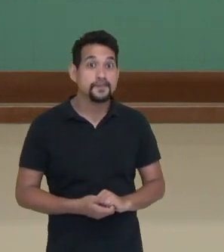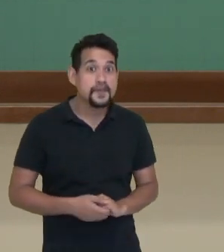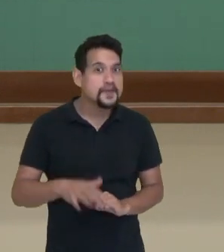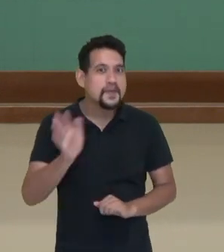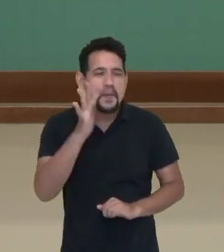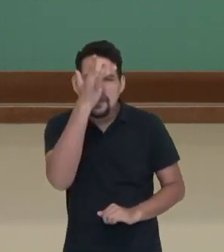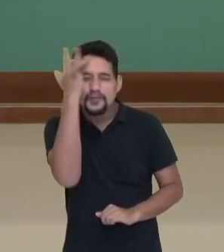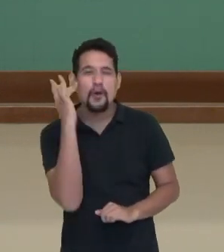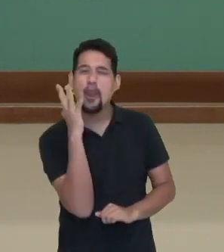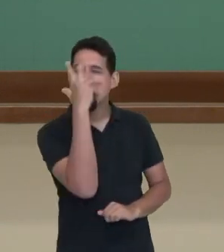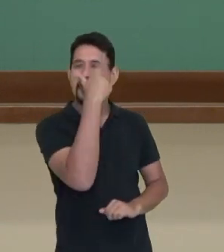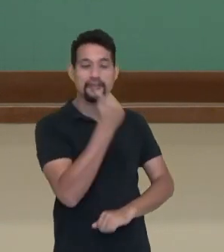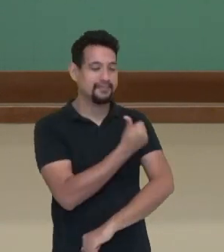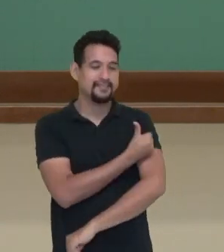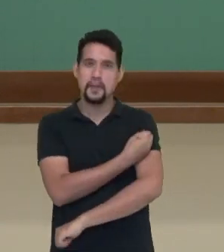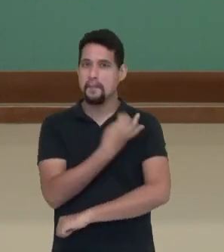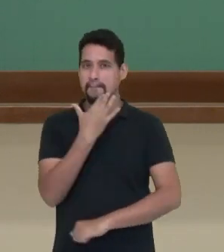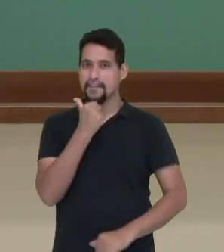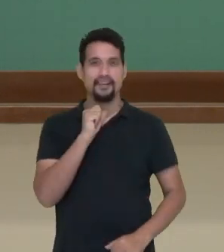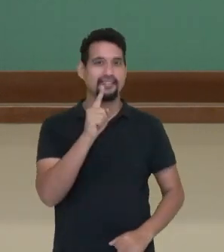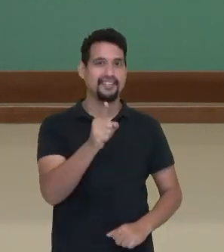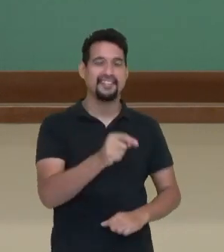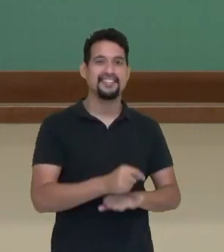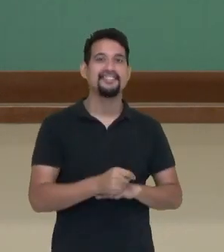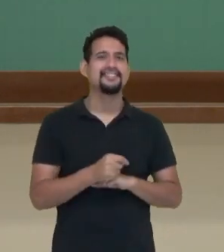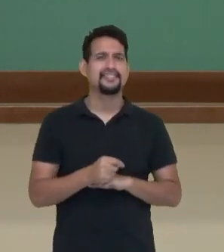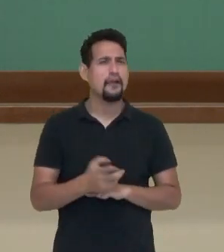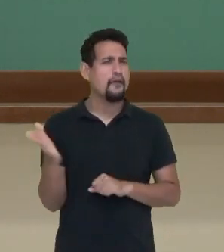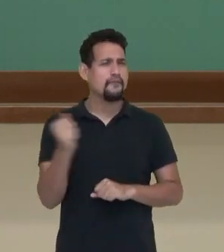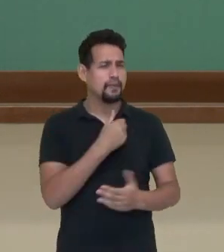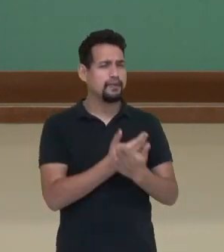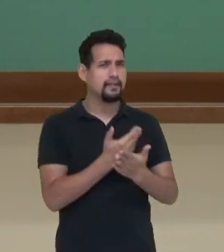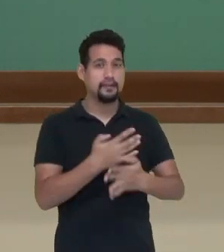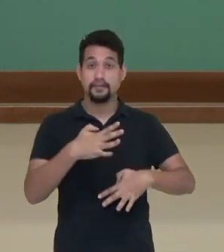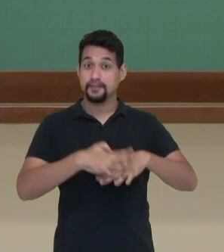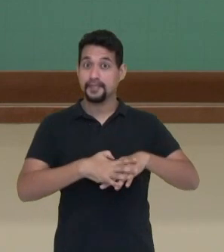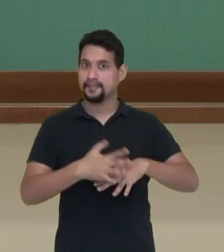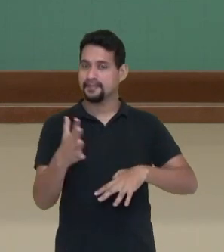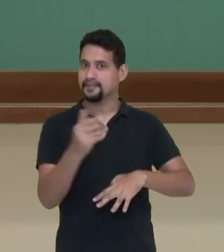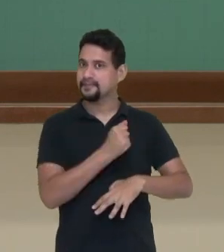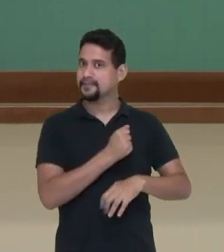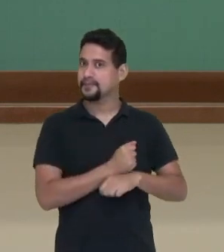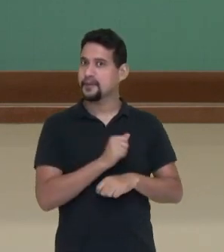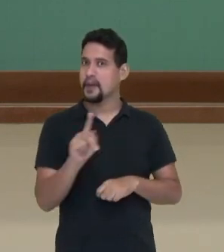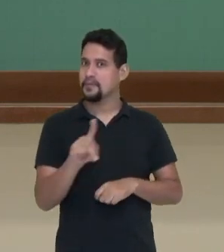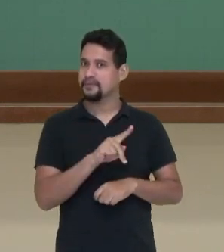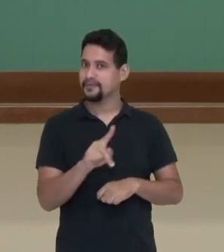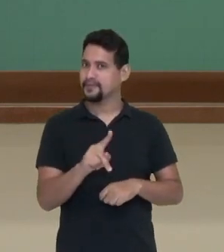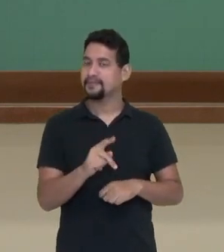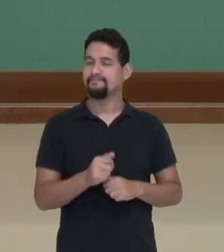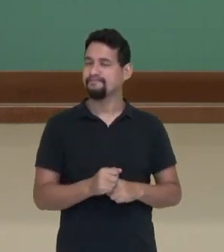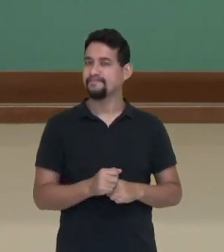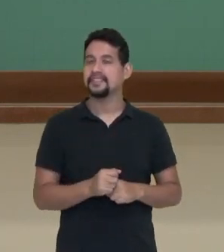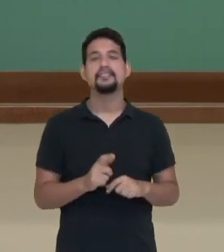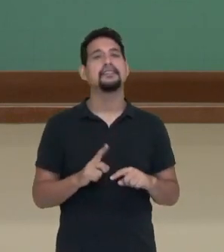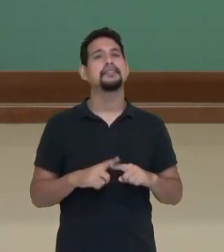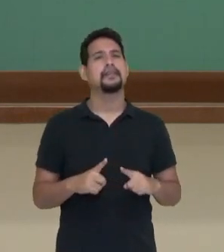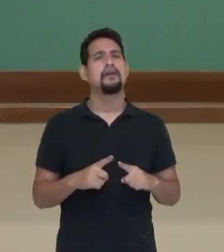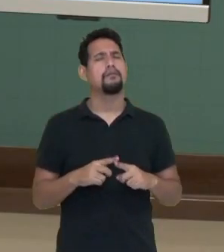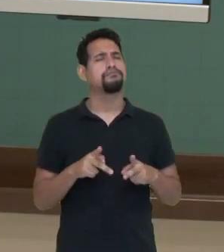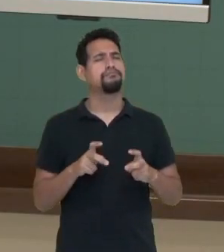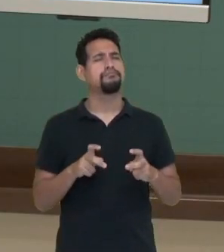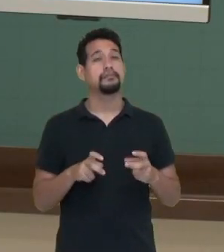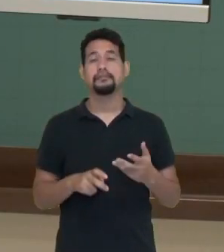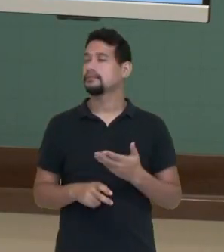Fala, galerinha mais linda do sexto ano, tudo bem com vocês? Bora lá estudar um pouquinho de matemática aqui com a Prof. Neomar? Então me acompanhe!